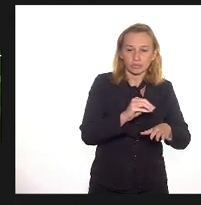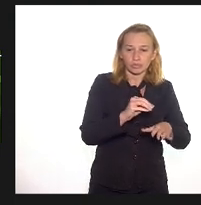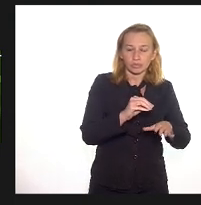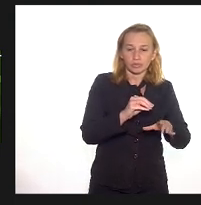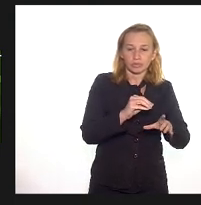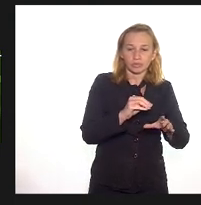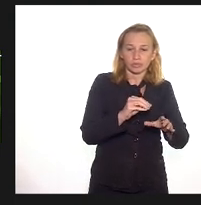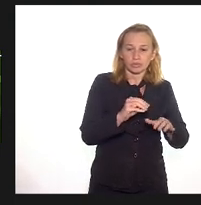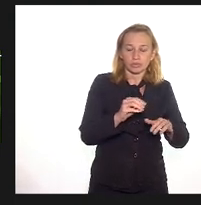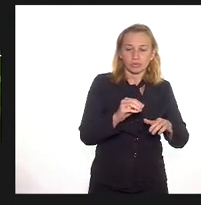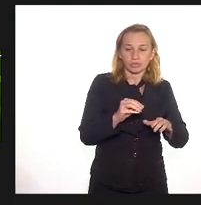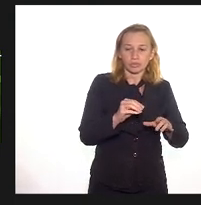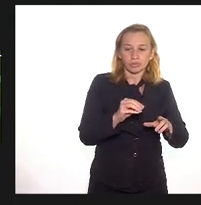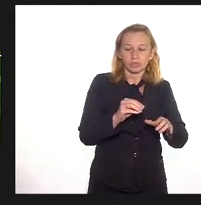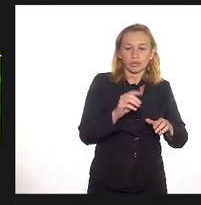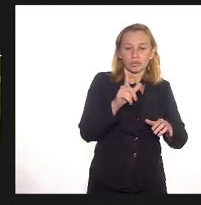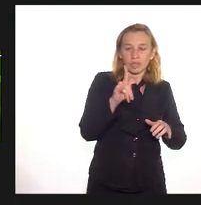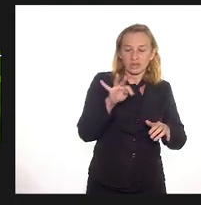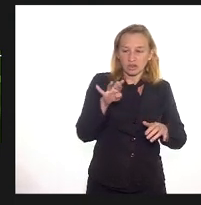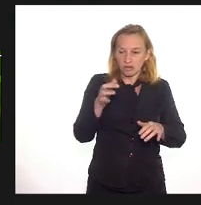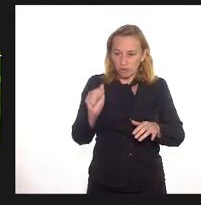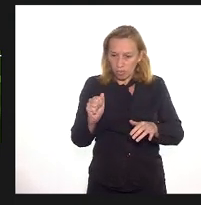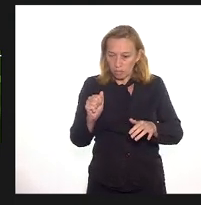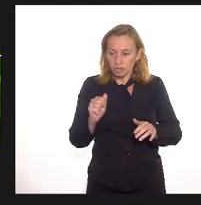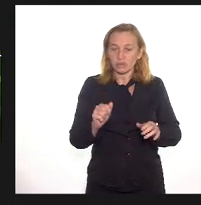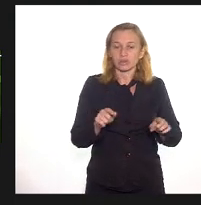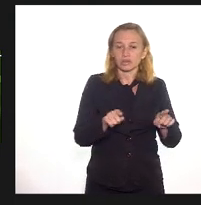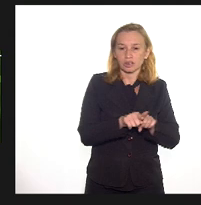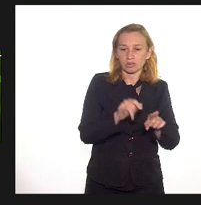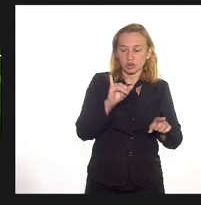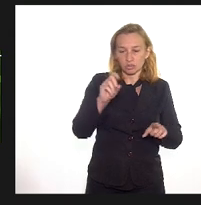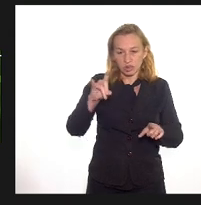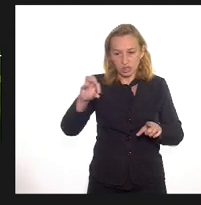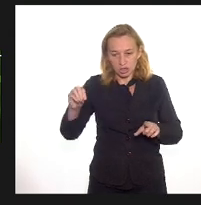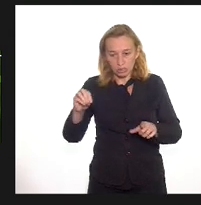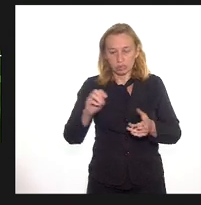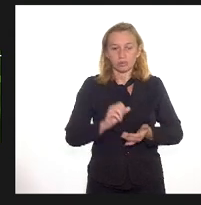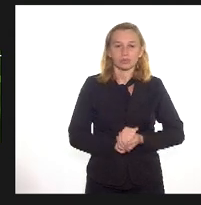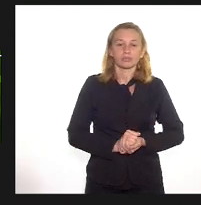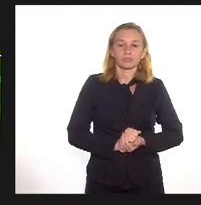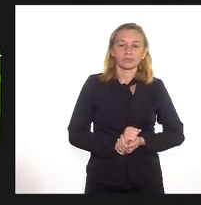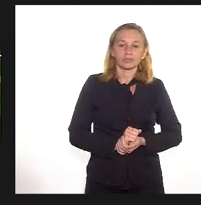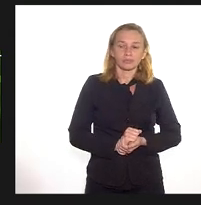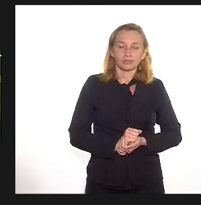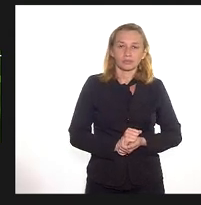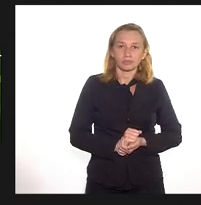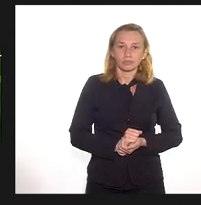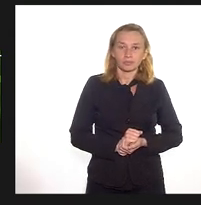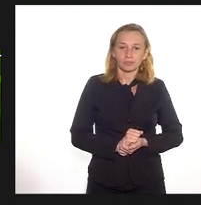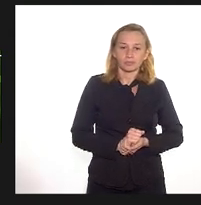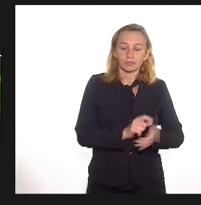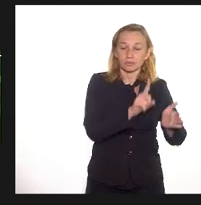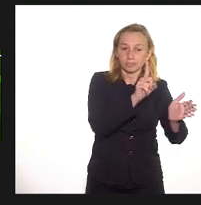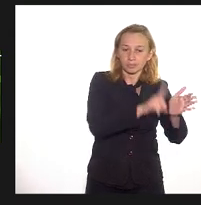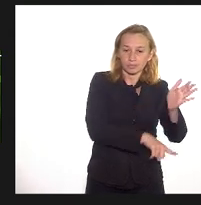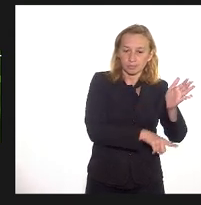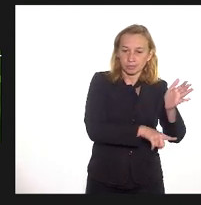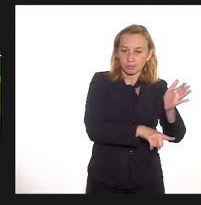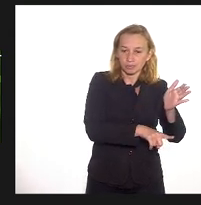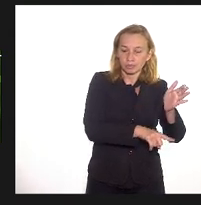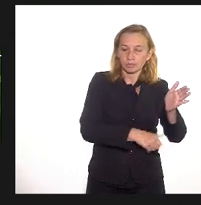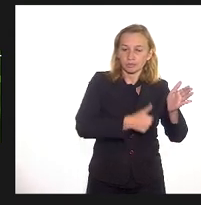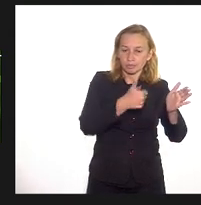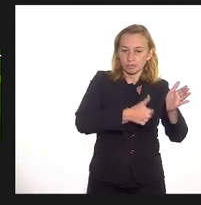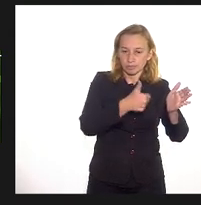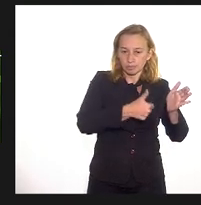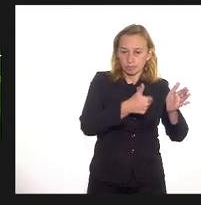plataformas e subsiste no destino são abatidos? Primeira